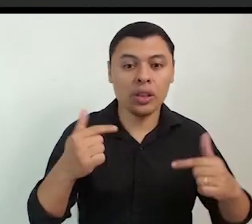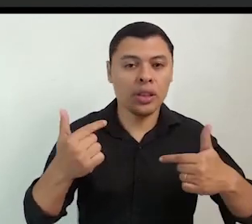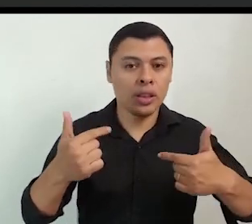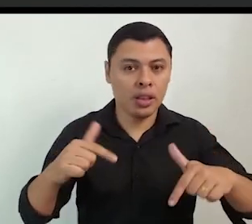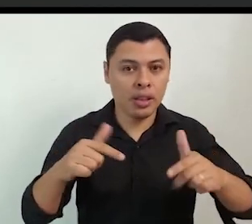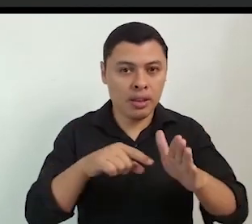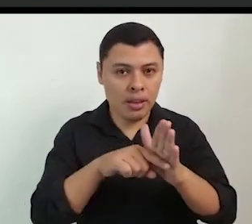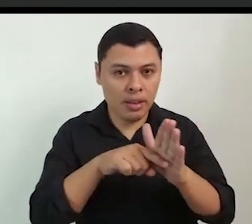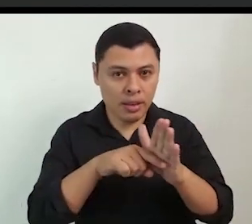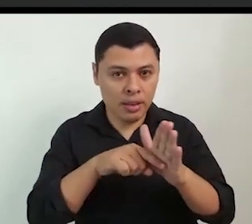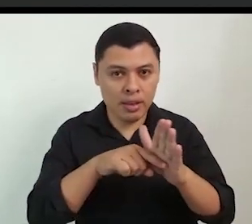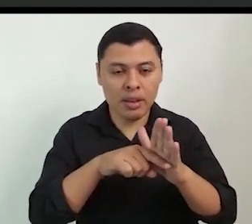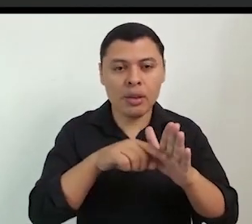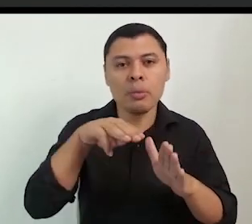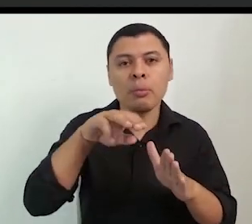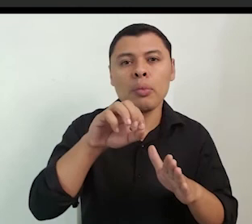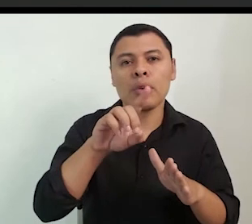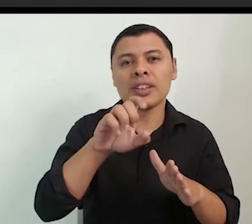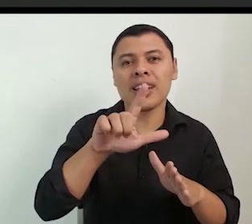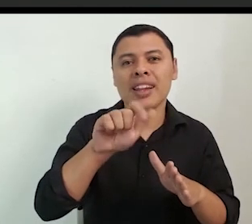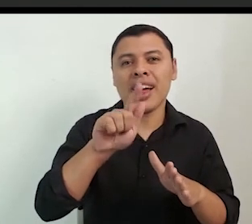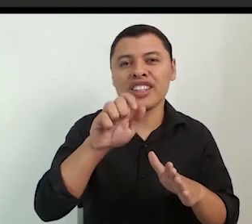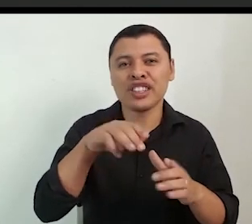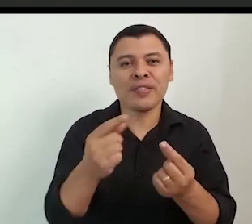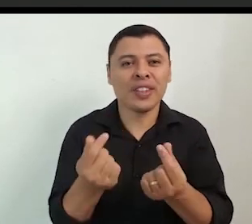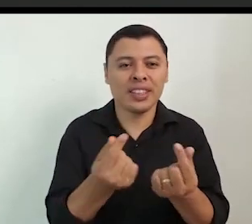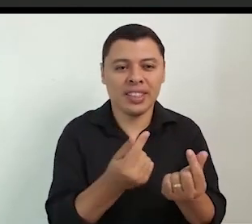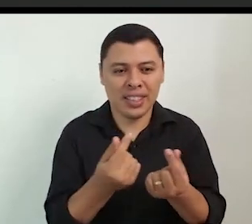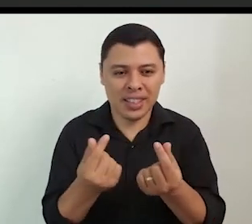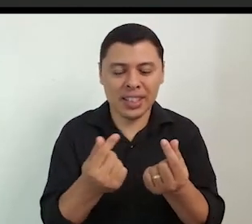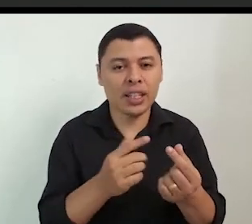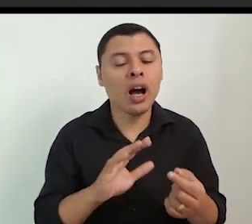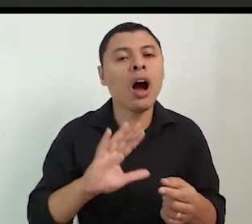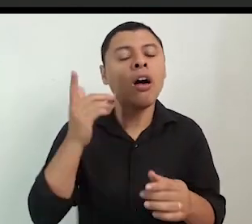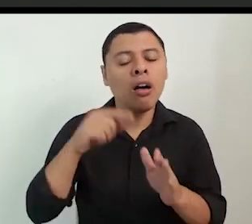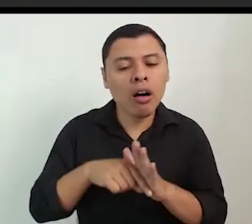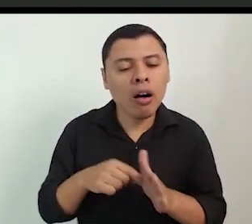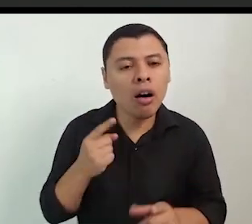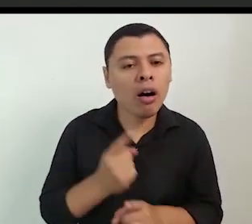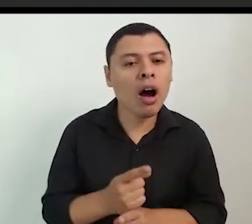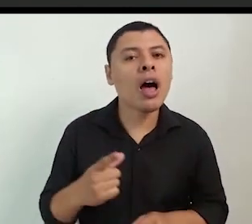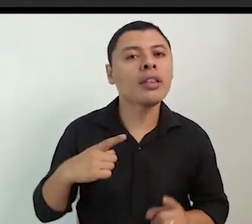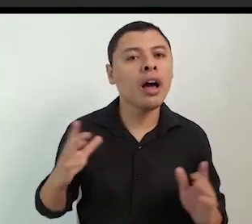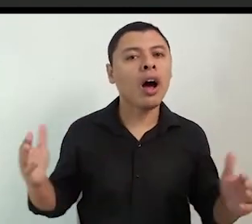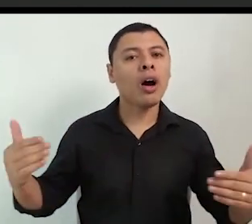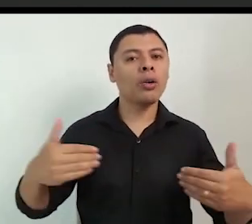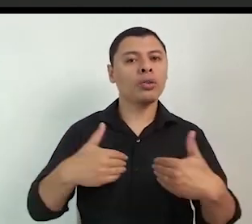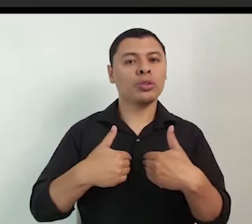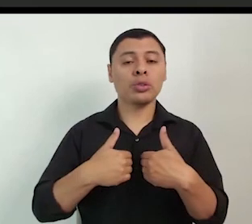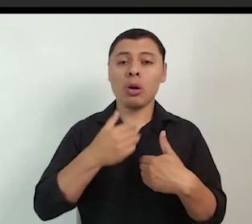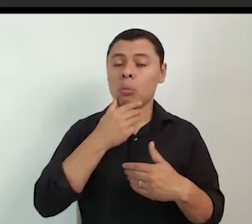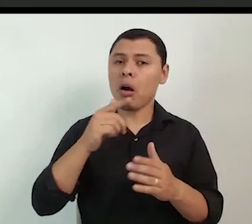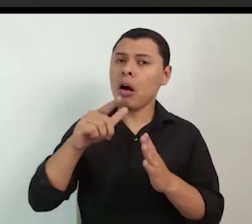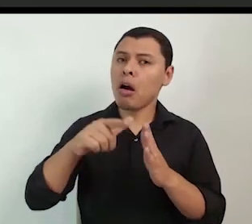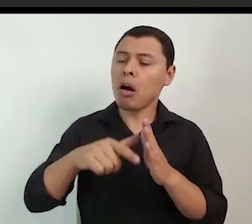modelagem financeira. Ele descobriu bem depois, já teve um diagnóstico tardio do transtorno do espectro autista, e ele também